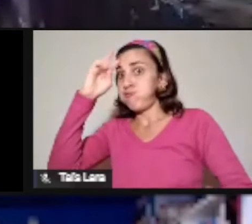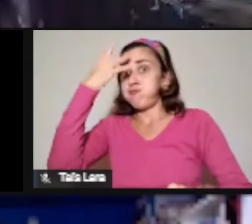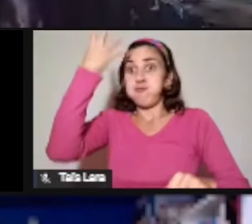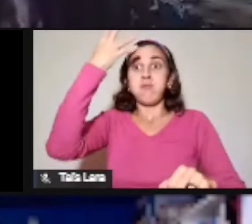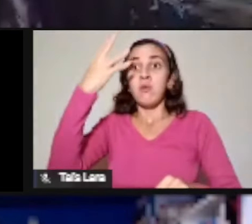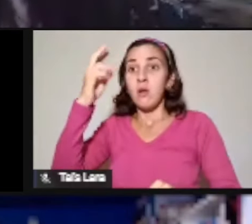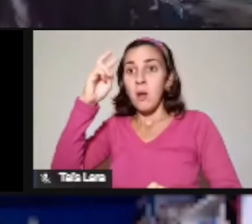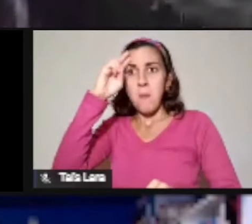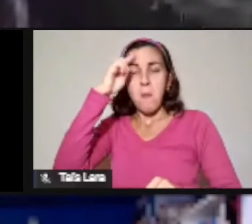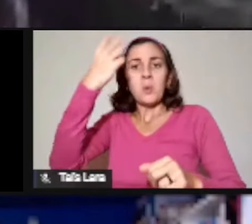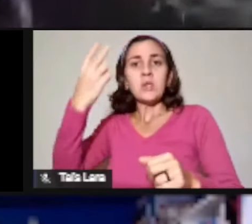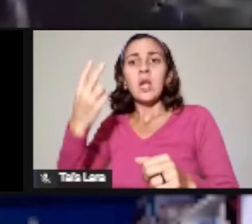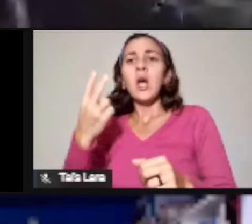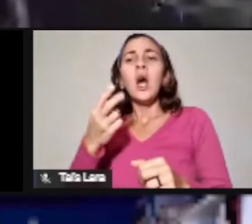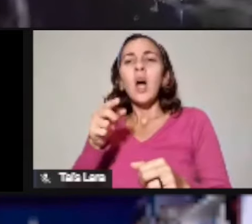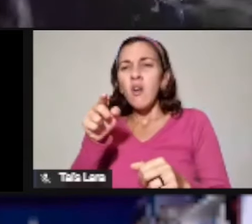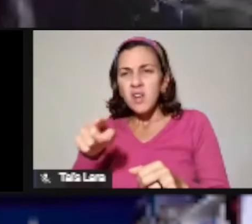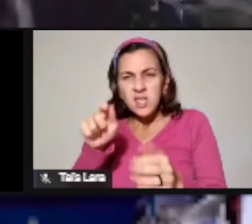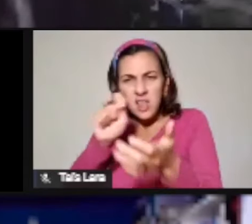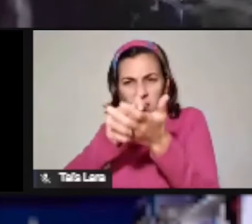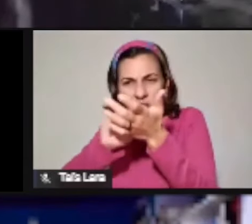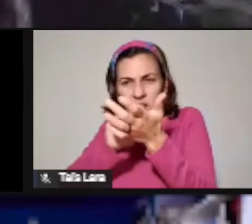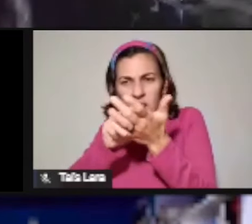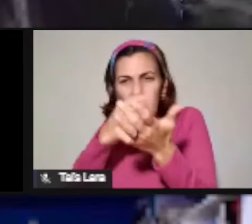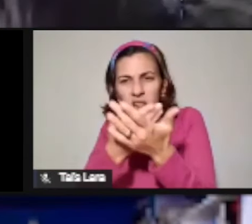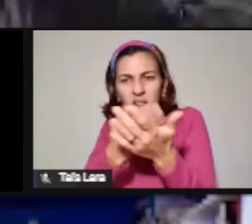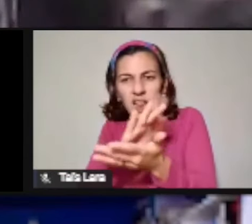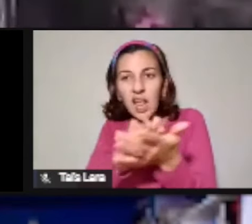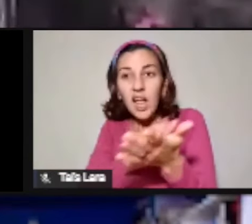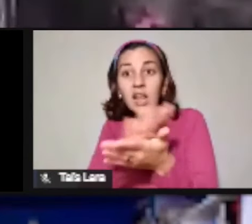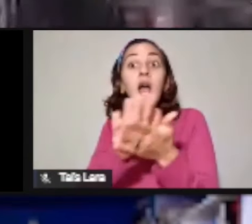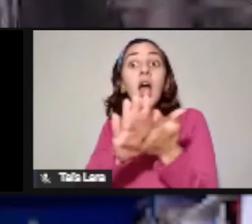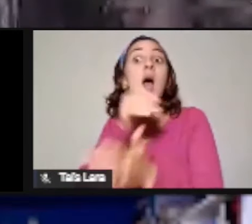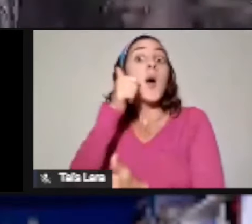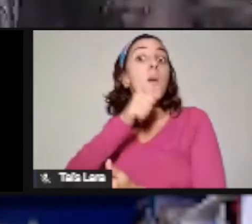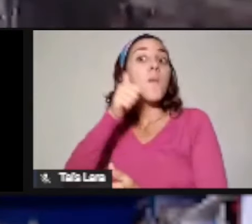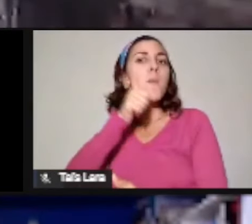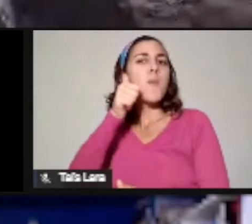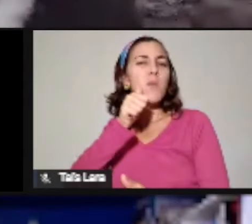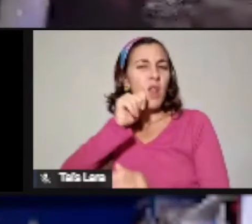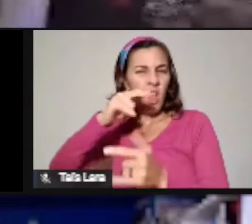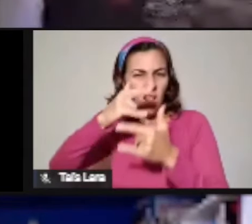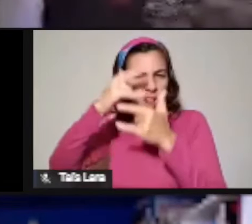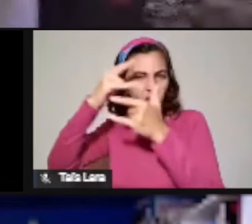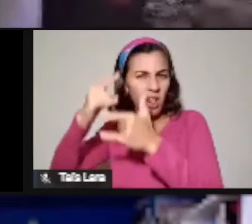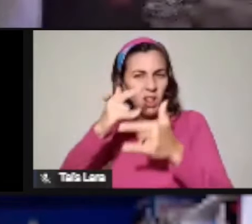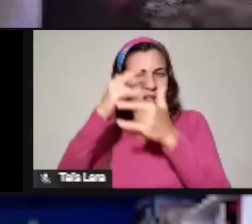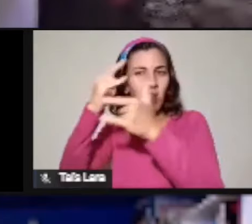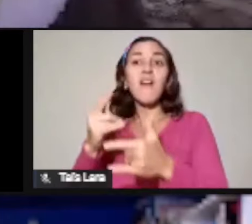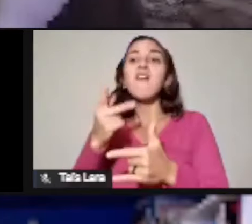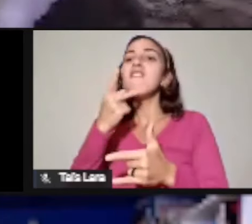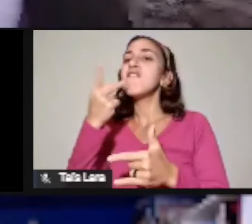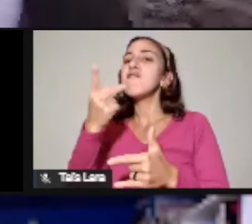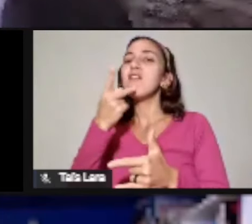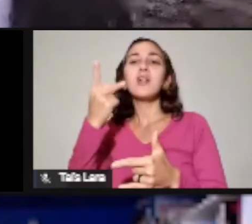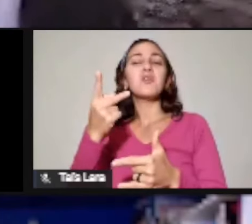para eu tirar aí a tua internet e não vai ter. A Fafá não, a Carol, que ela... Era, eu tô botando como você,